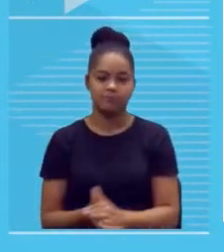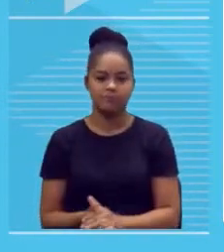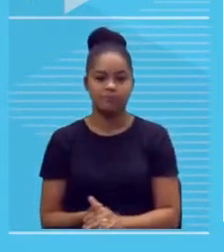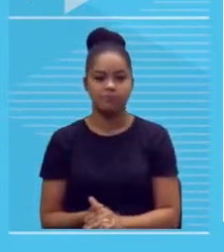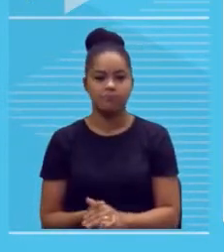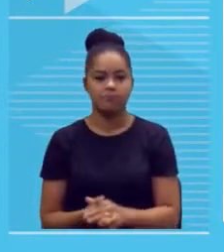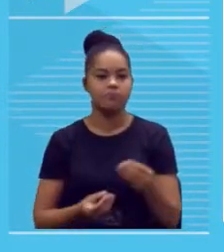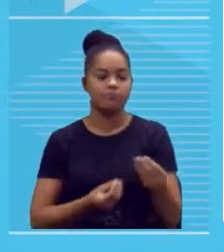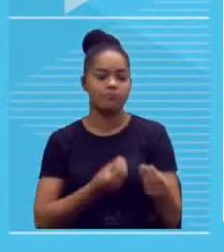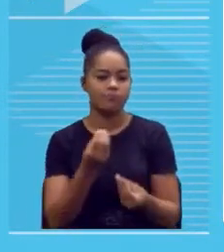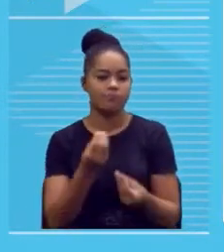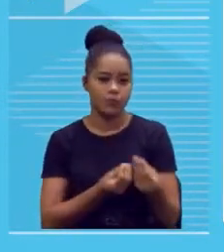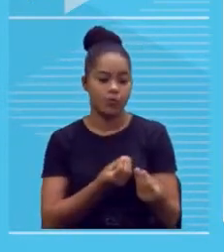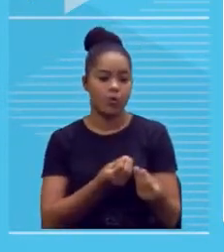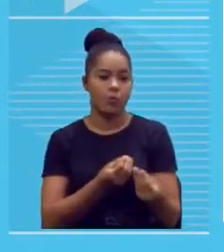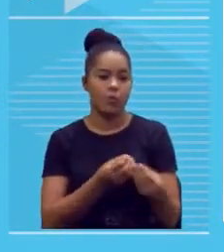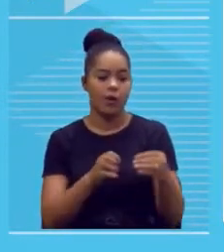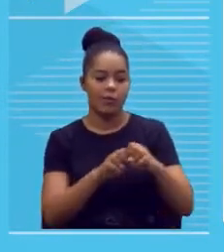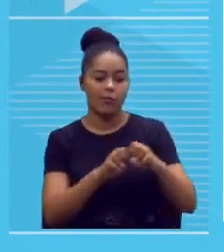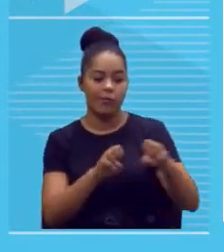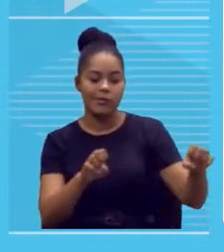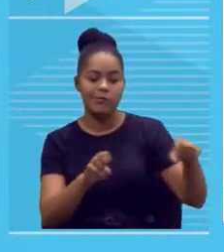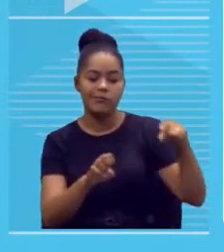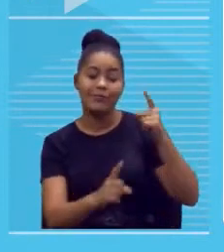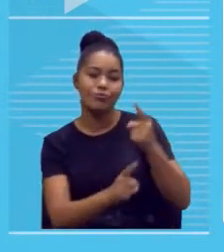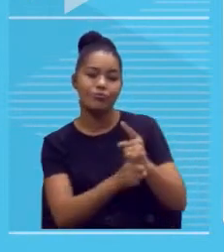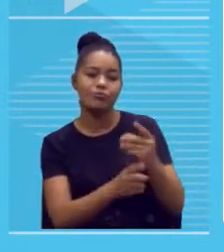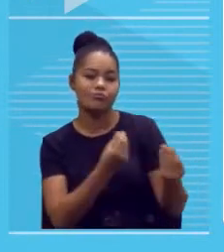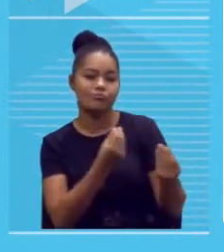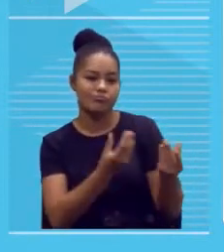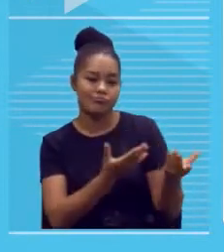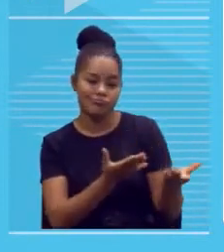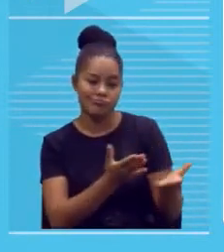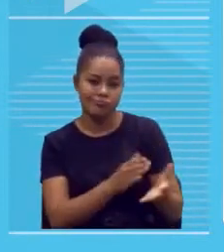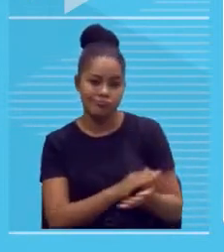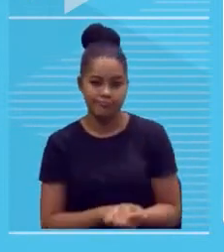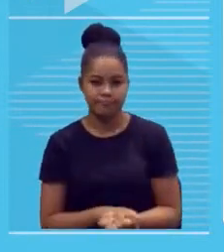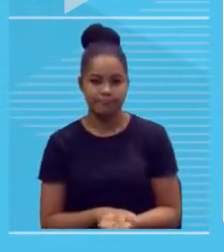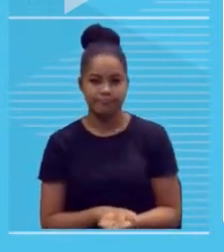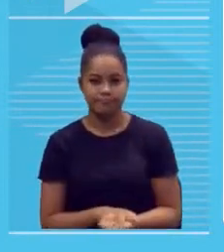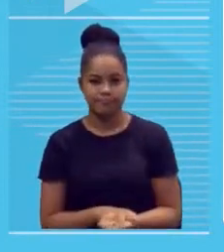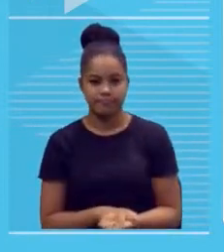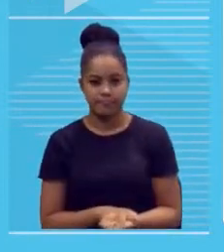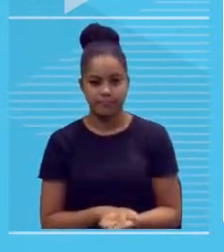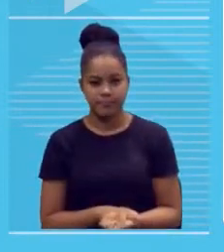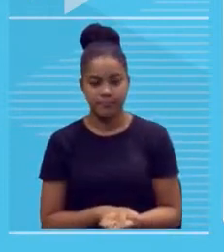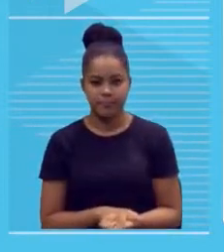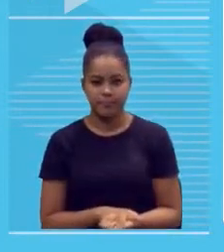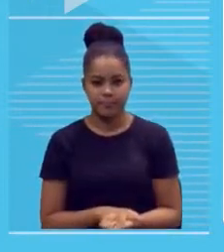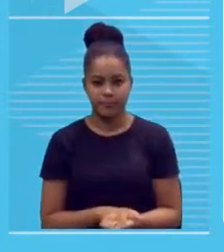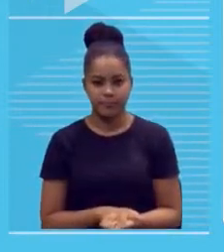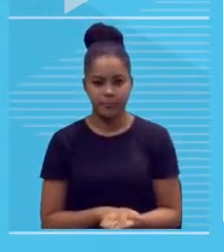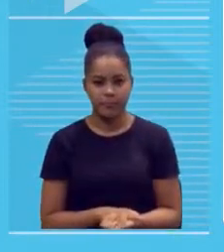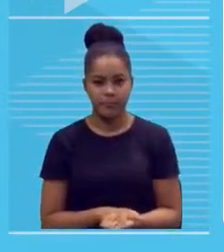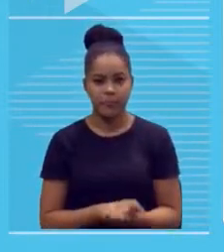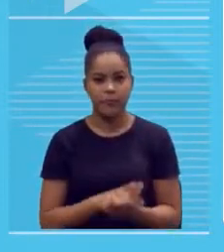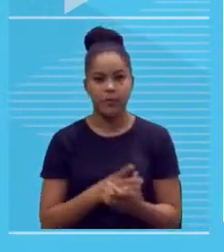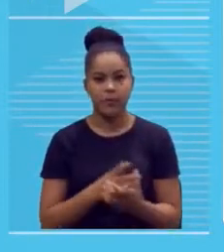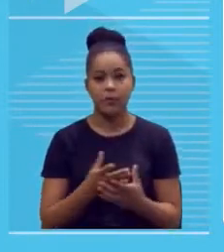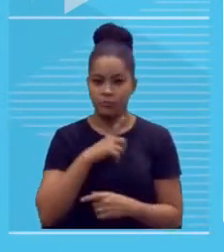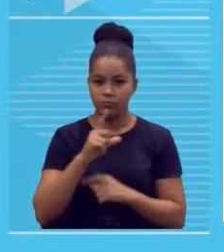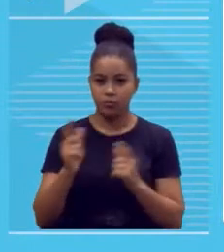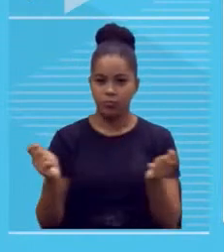chegar nessa equação da reta? Meus amores, vocês poderiam pensar da